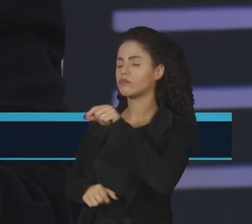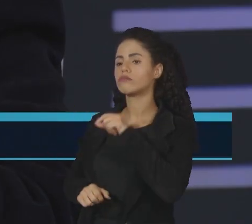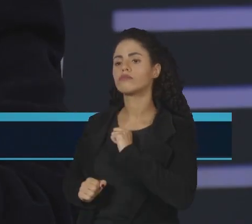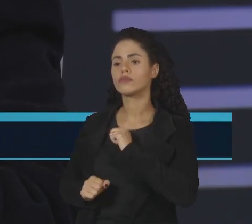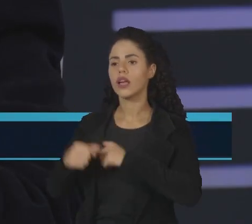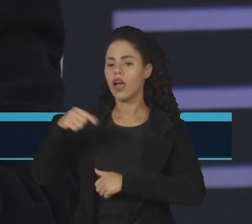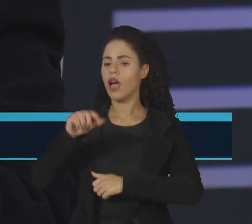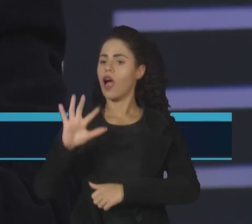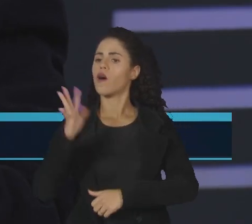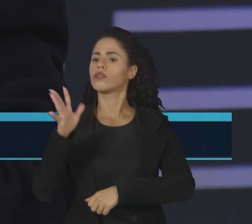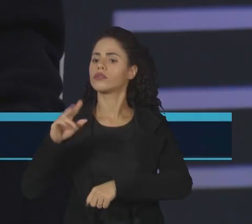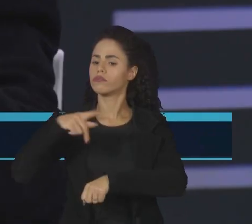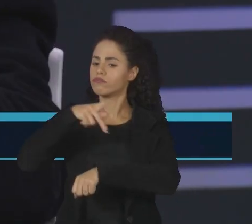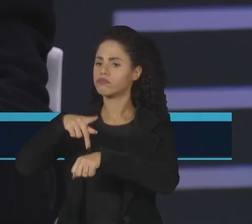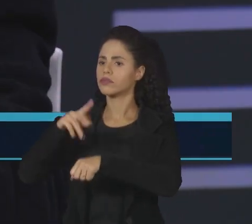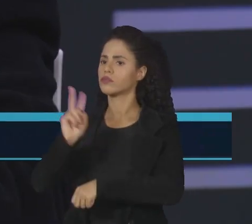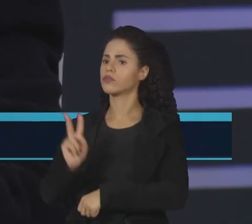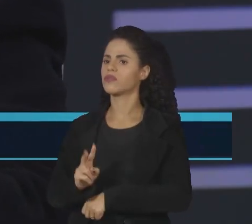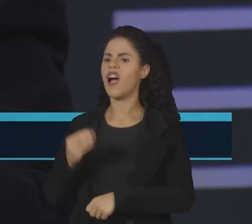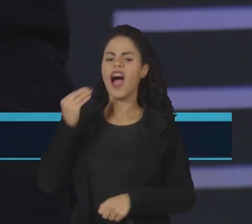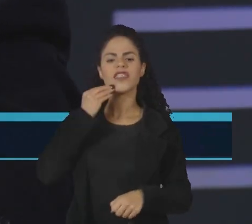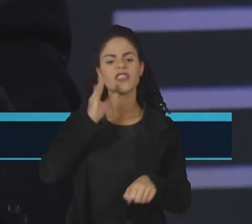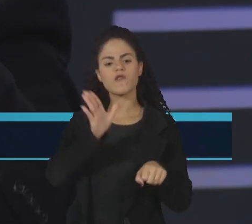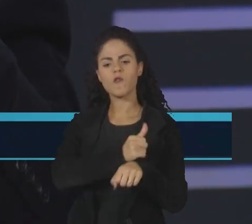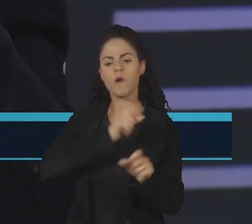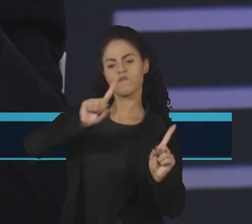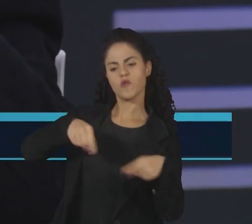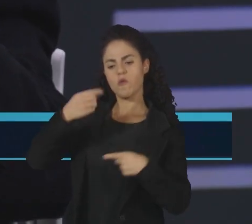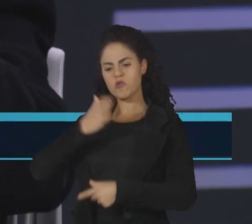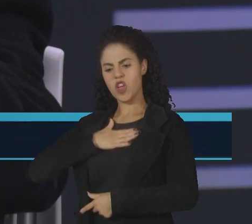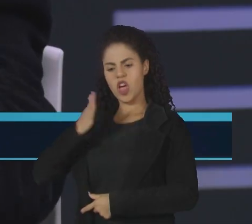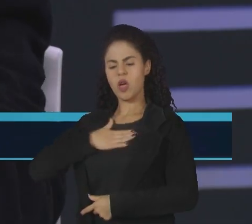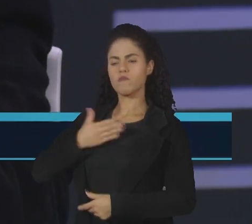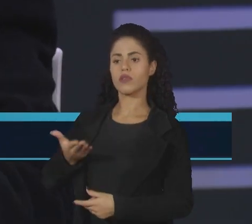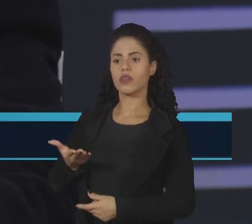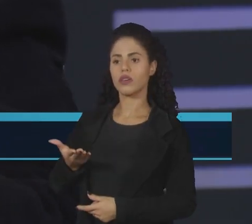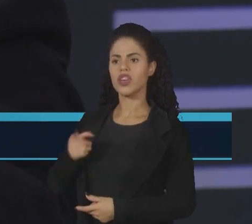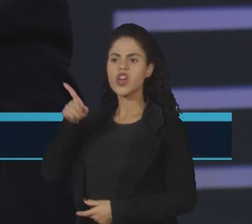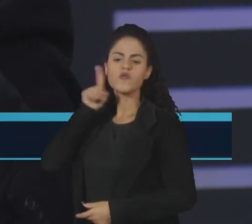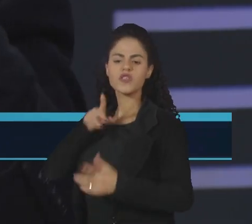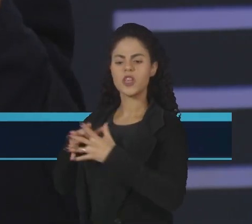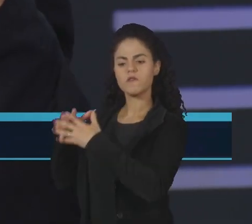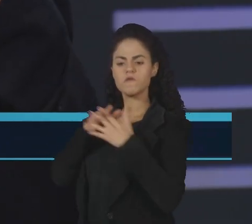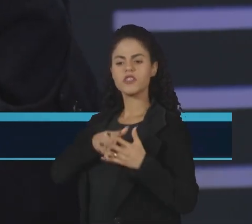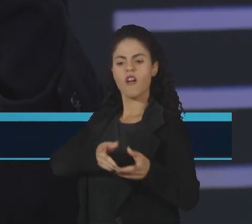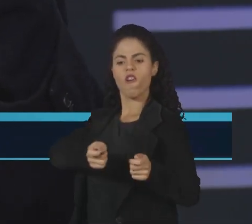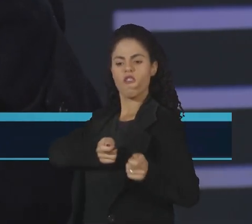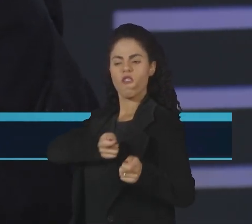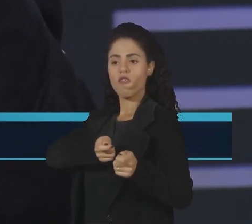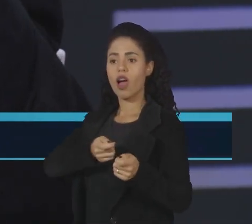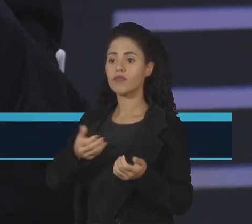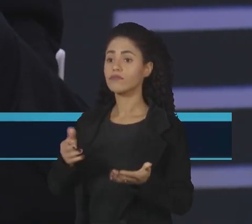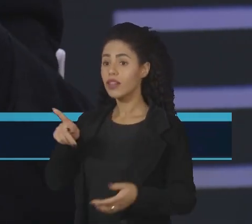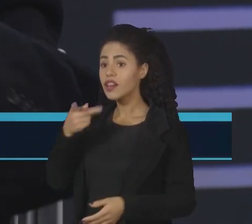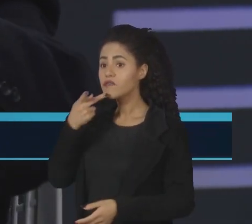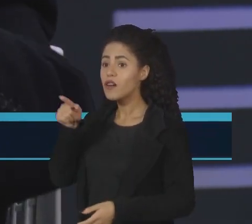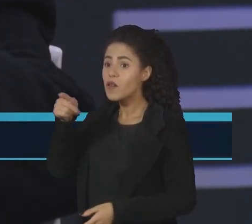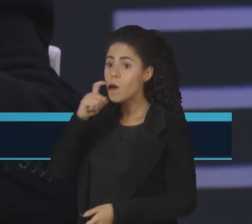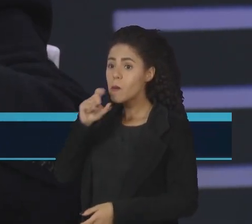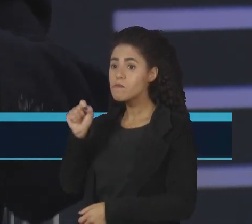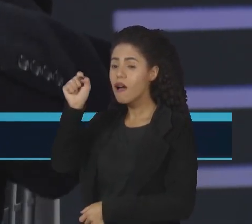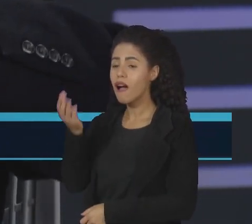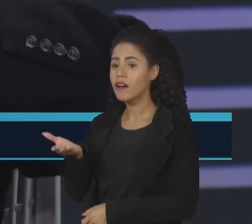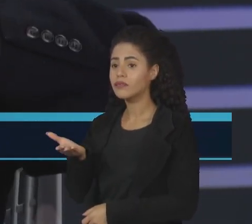está acontecendo na Venezuela é uma tentativa de golpe financiada pelos Estados Unidos. O